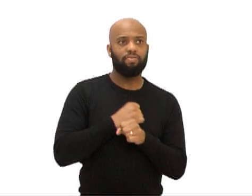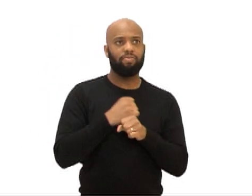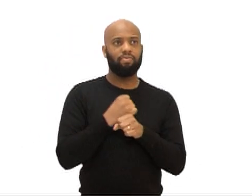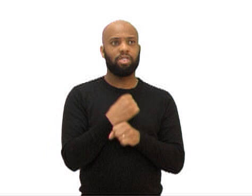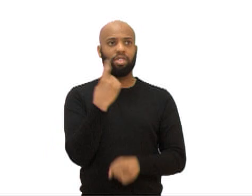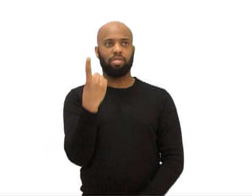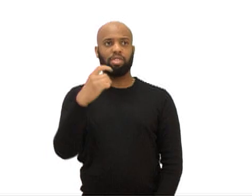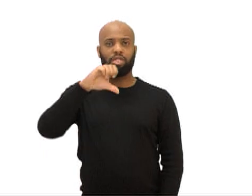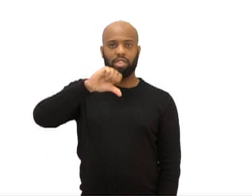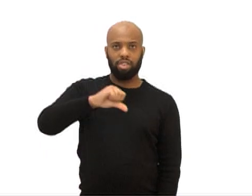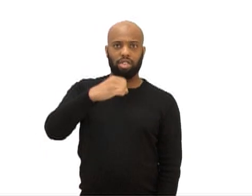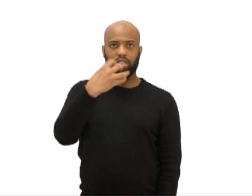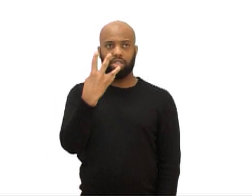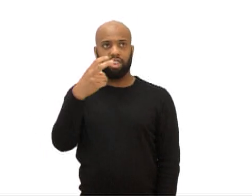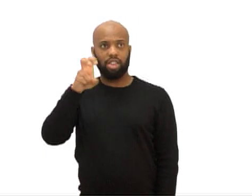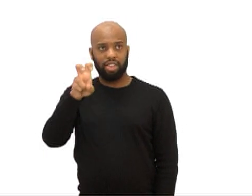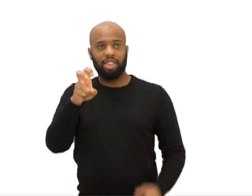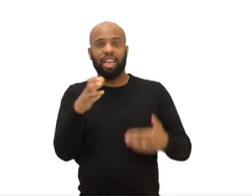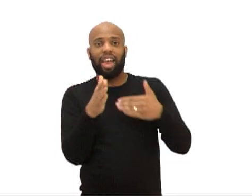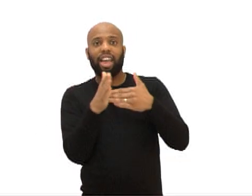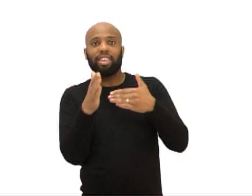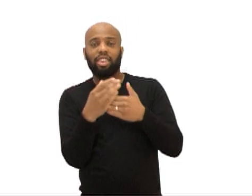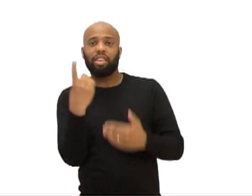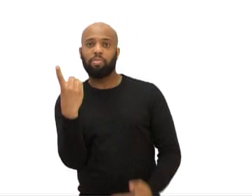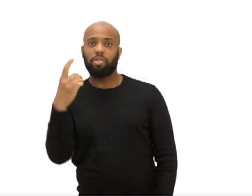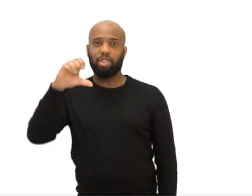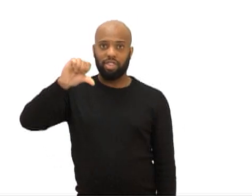de 1945 a